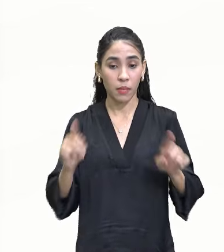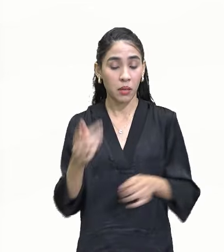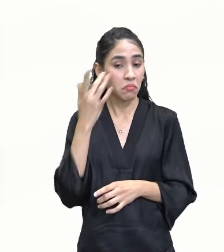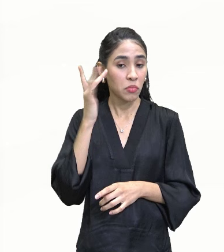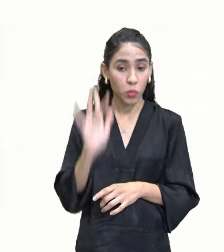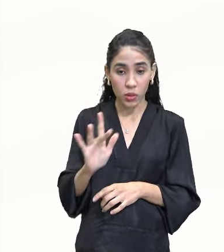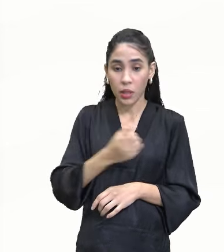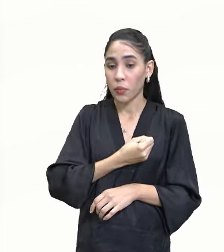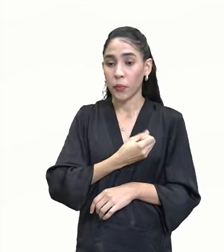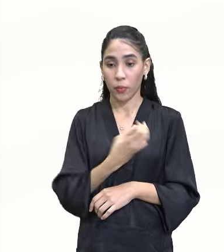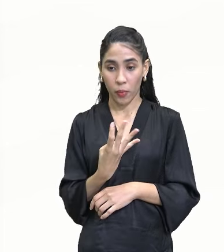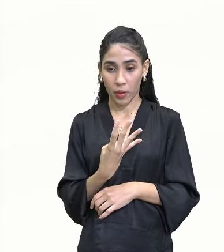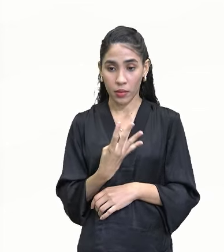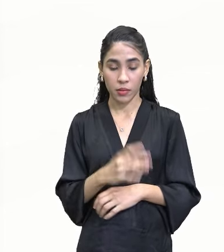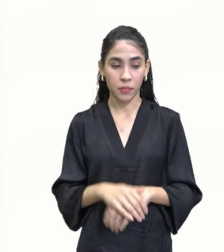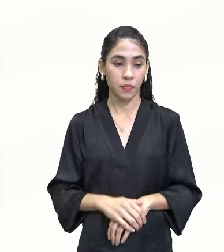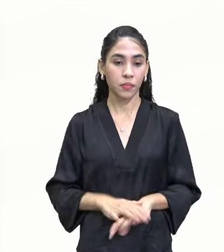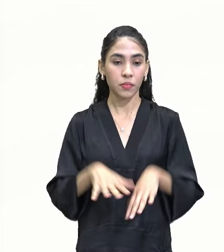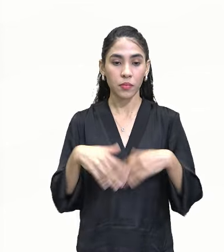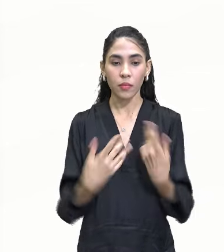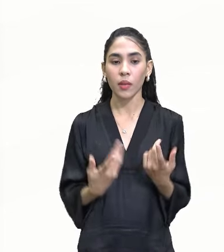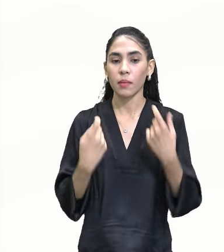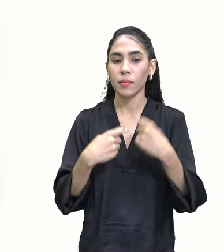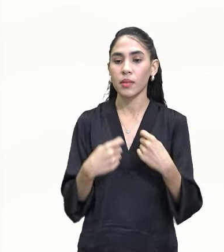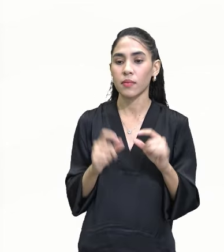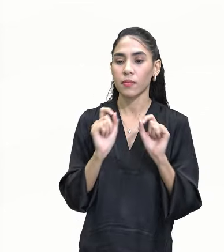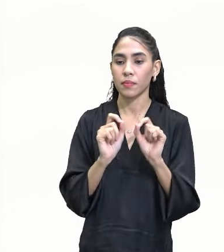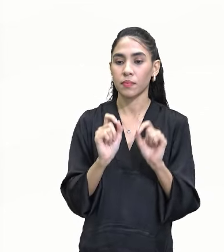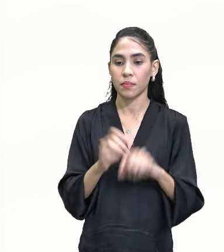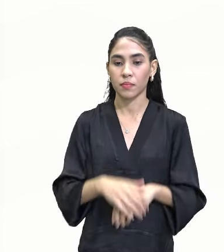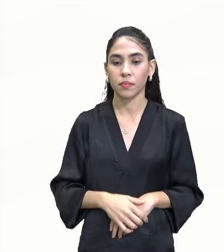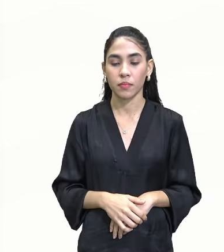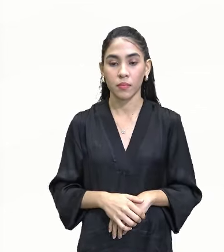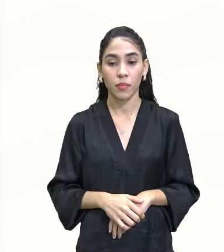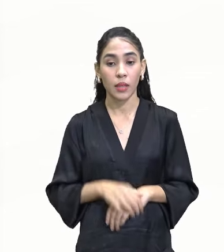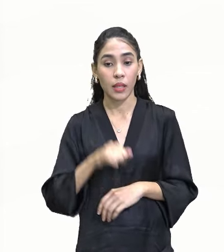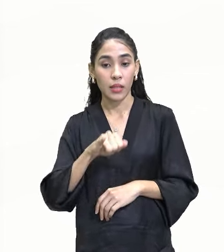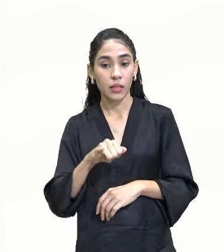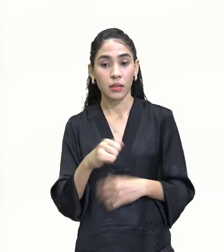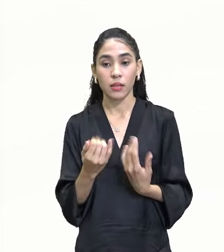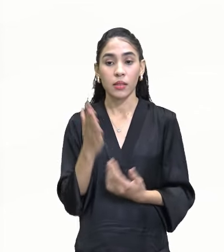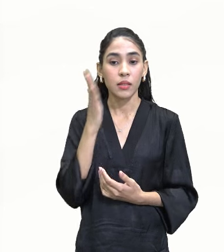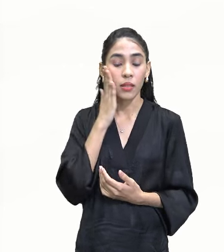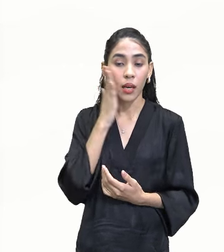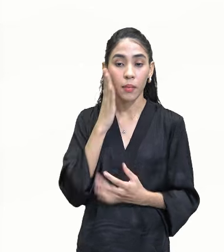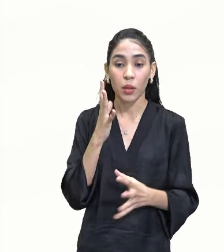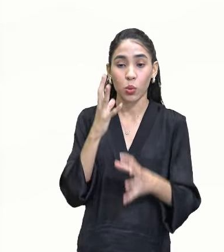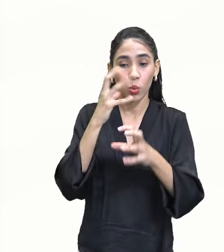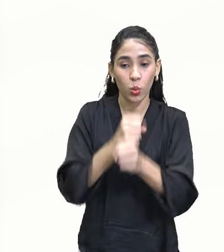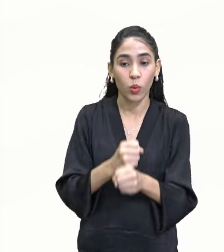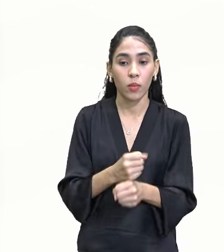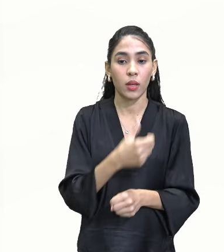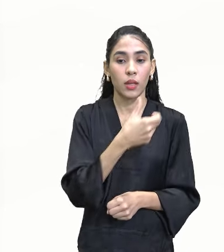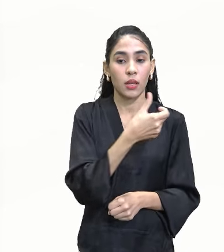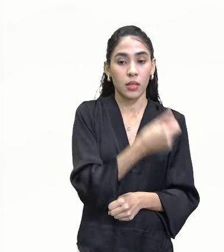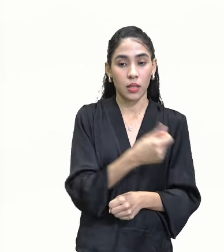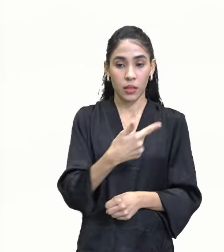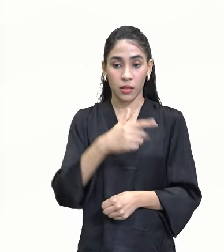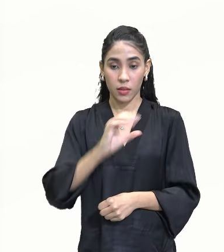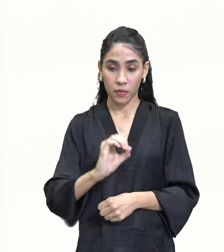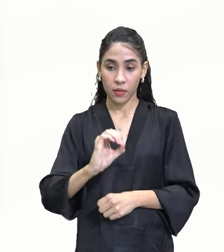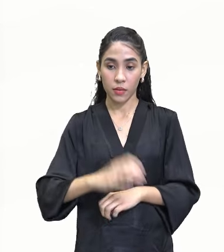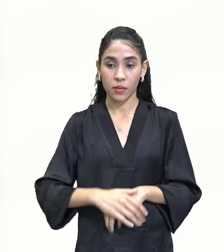sei quantas tem. Então, o que a gente pode fazer? Se a gente sabe que o total são